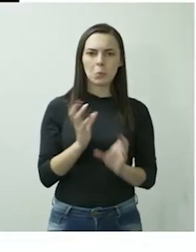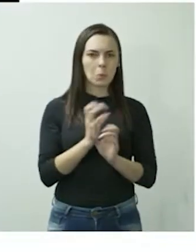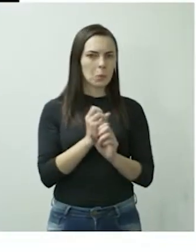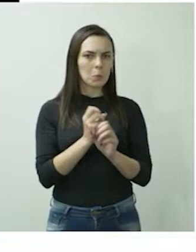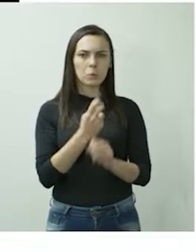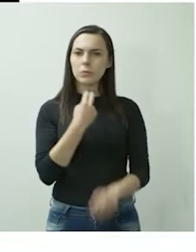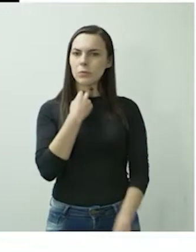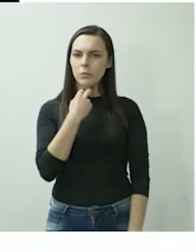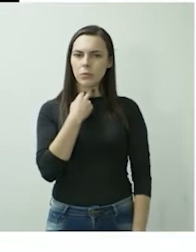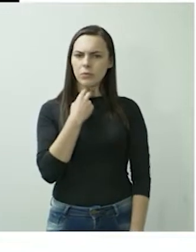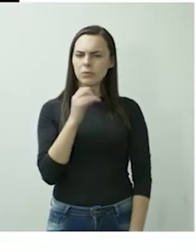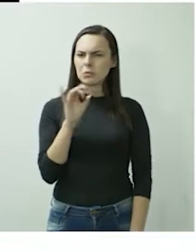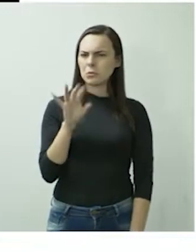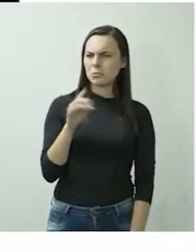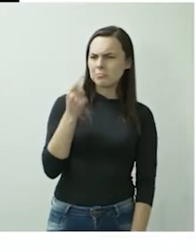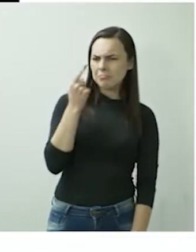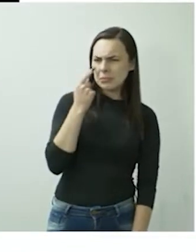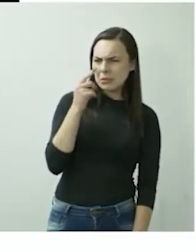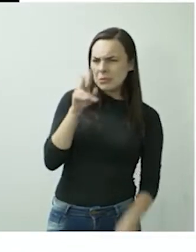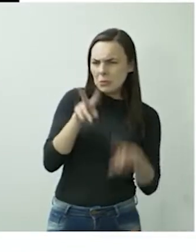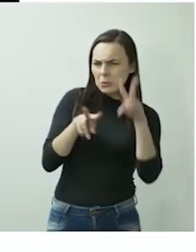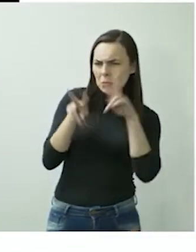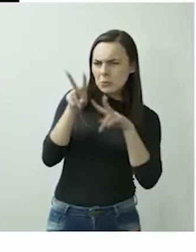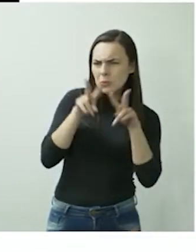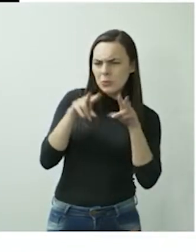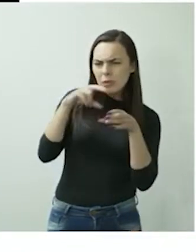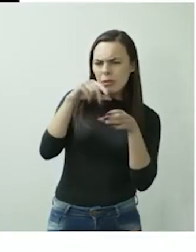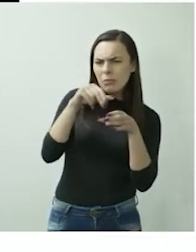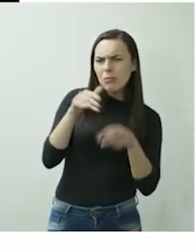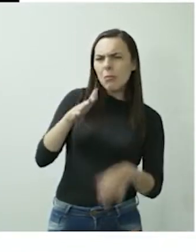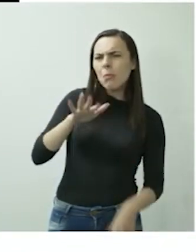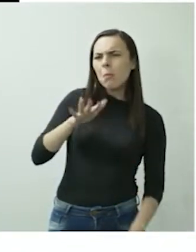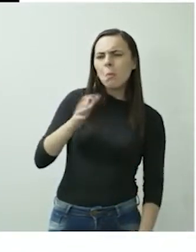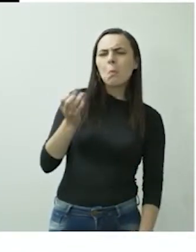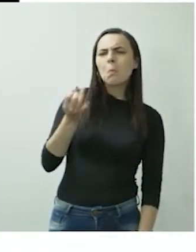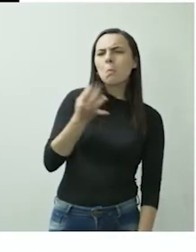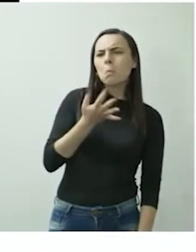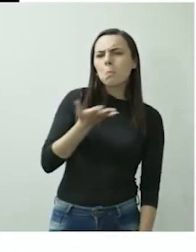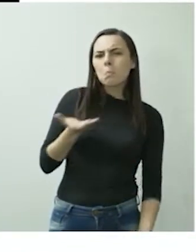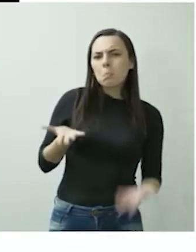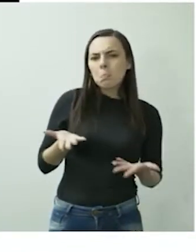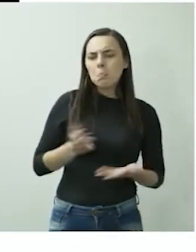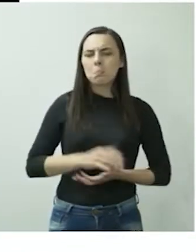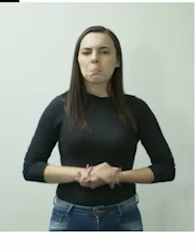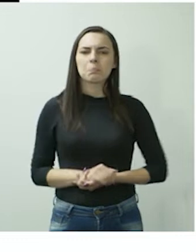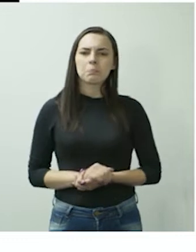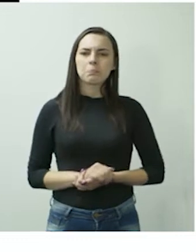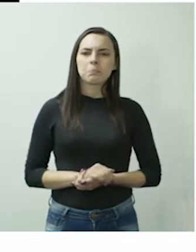contar, quantas tampinhas há no pote?